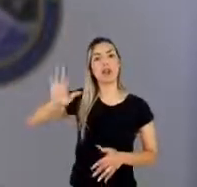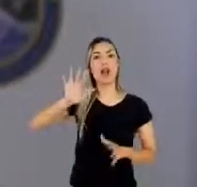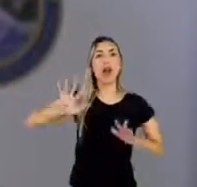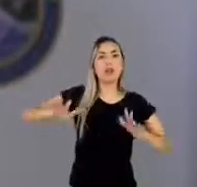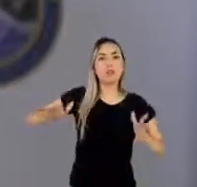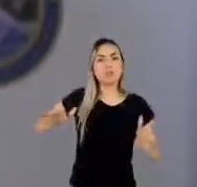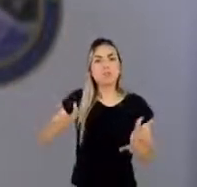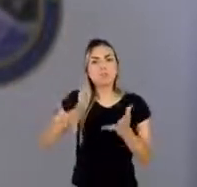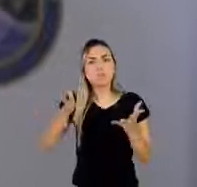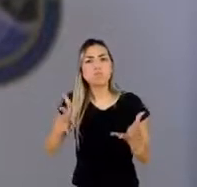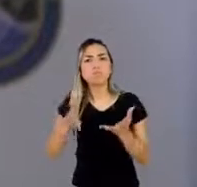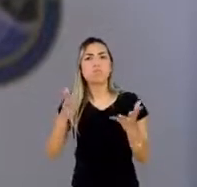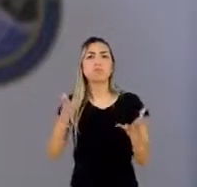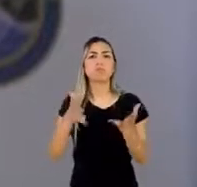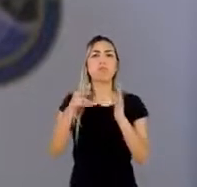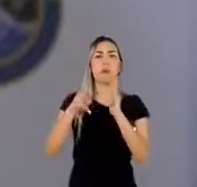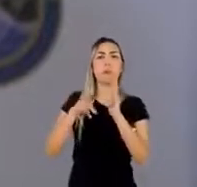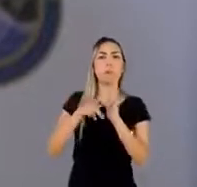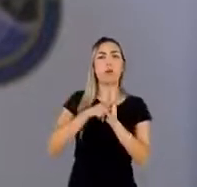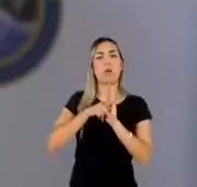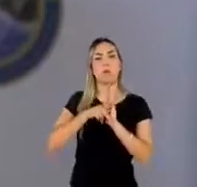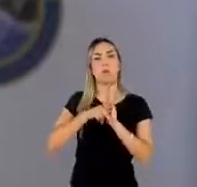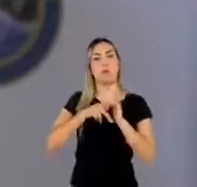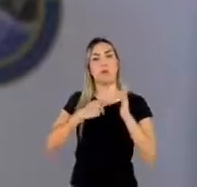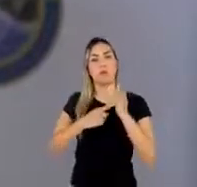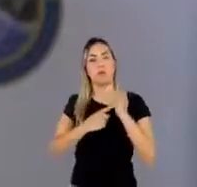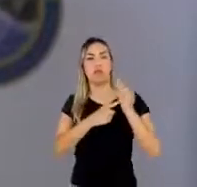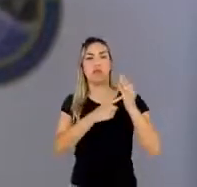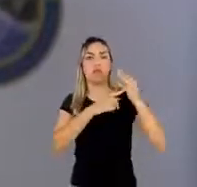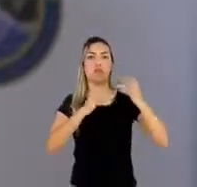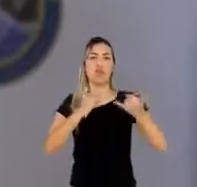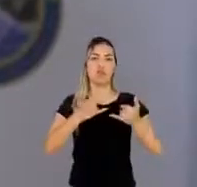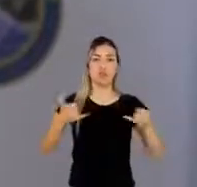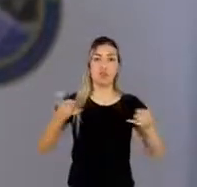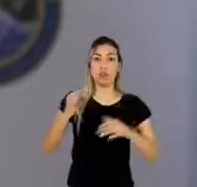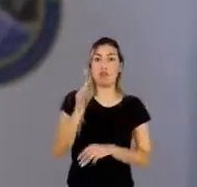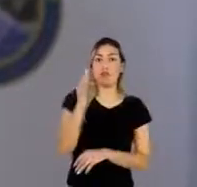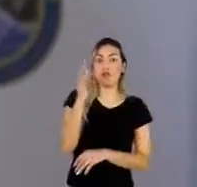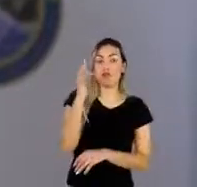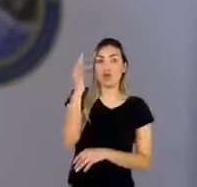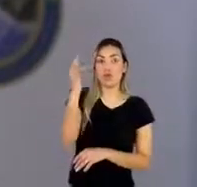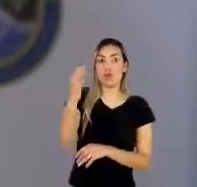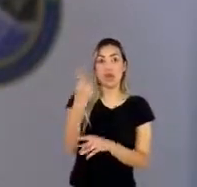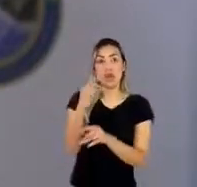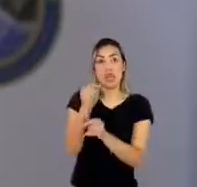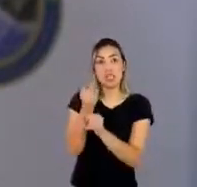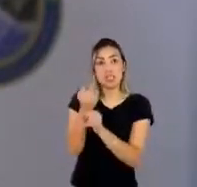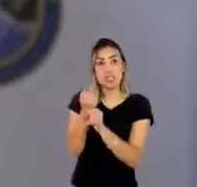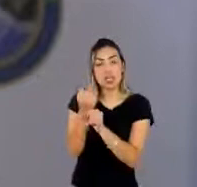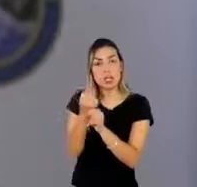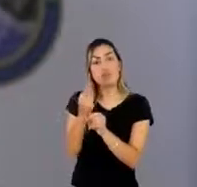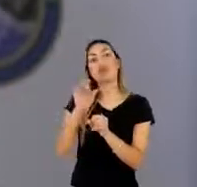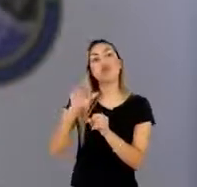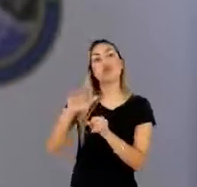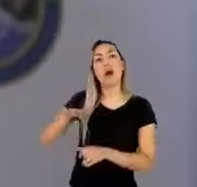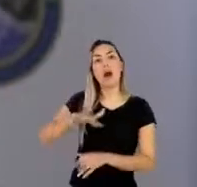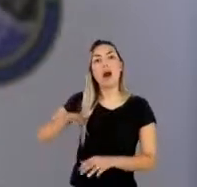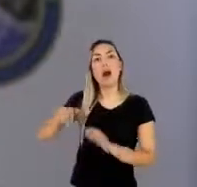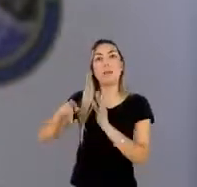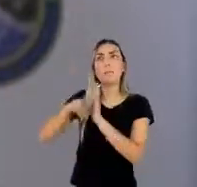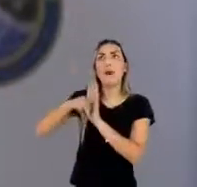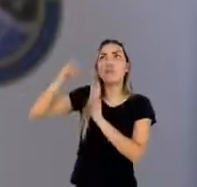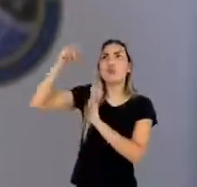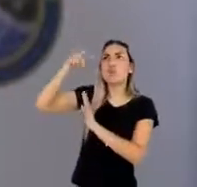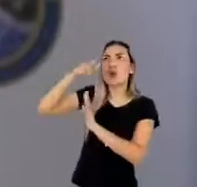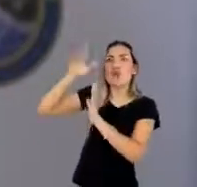fontes renováveis de energia nos próximos dez anos somente na geração de energia solar e são